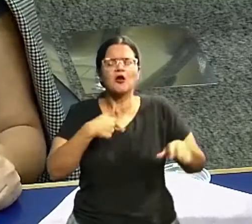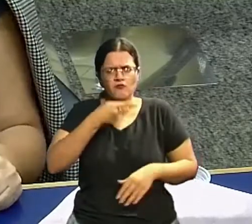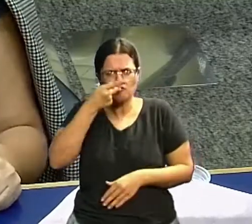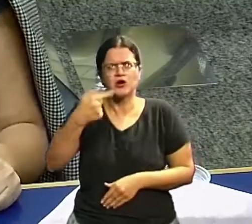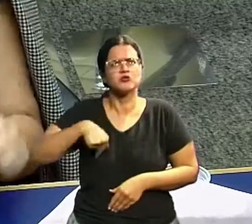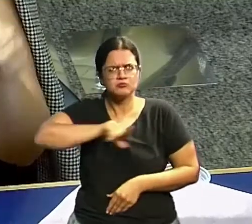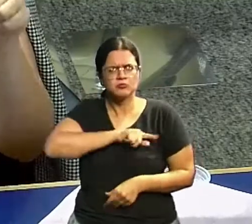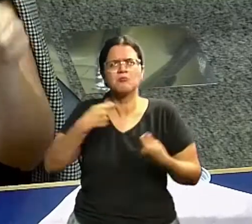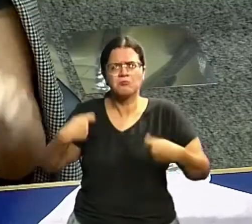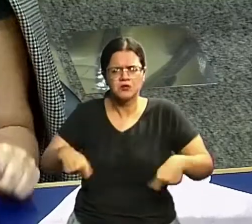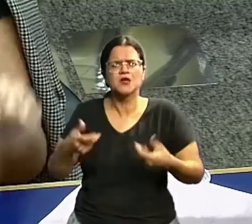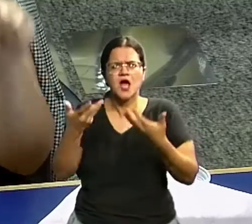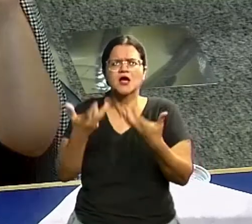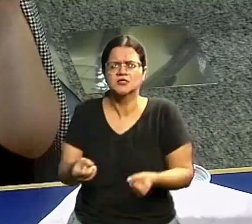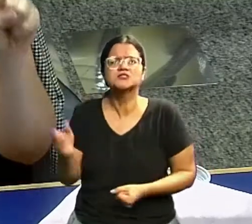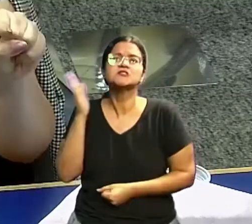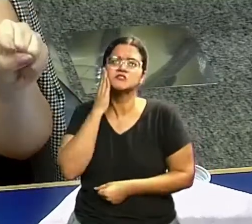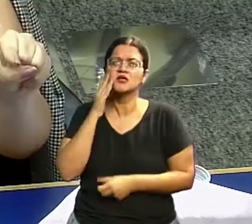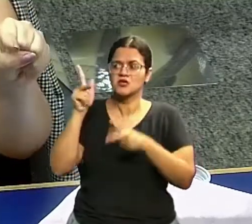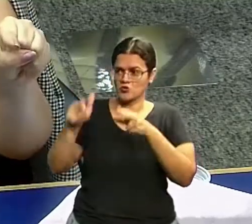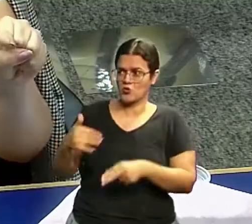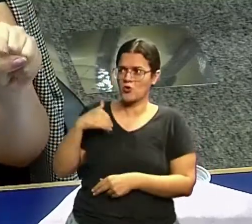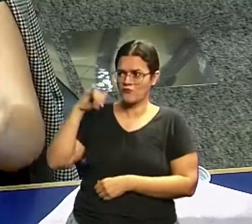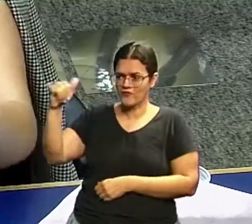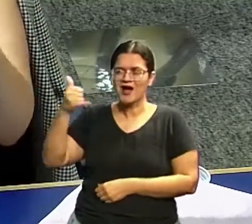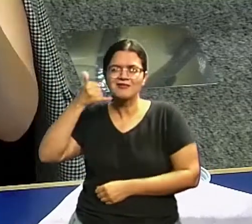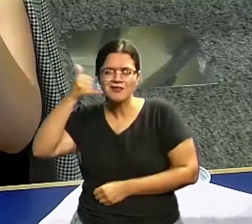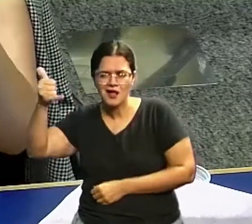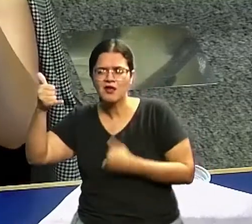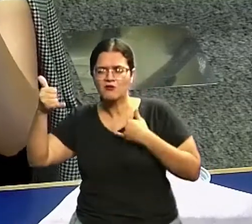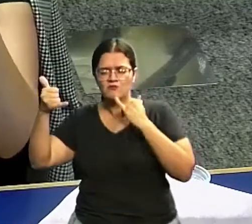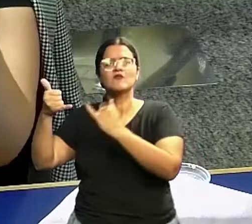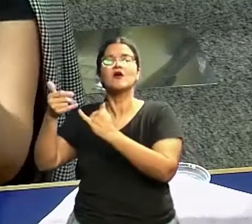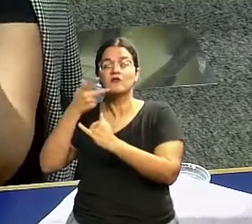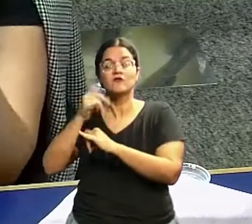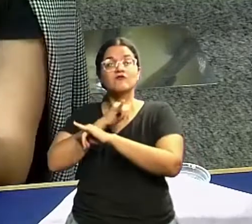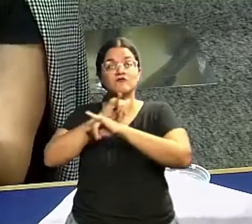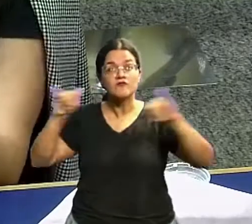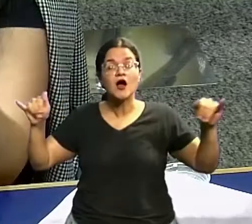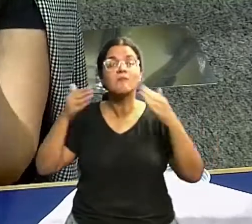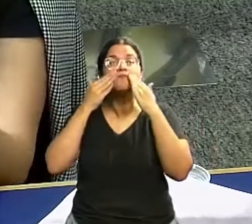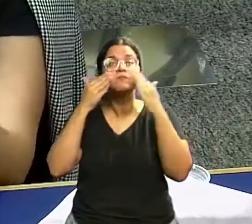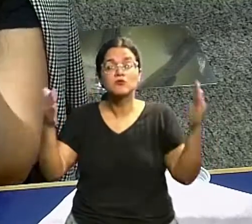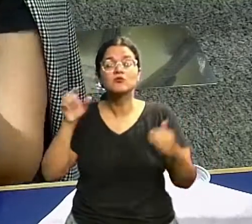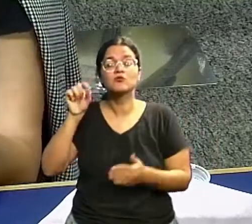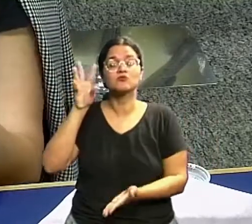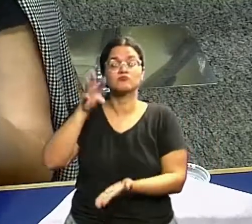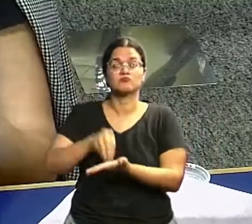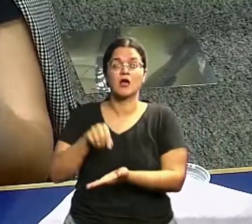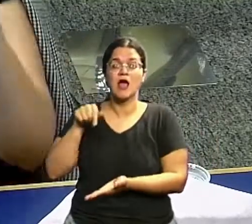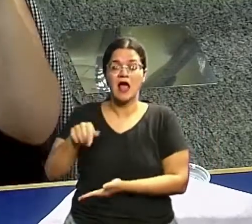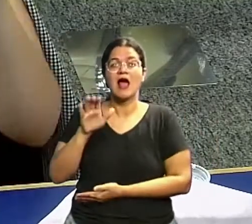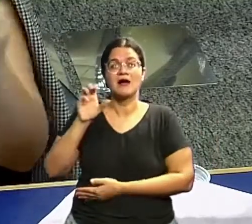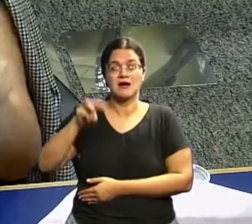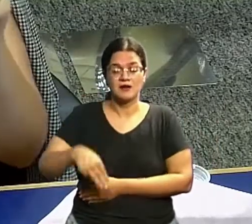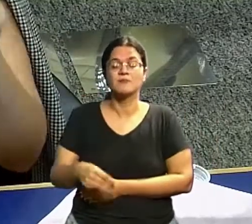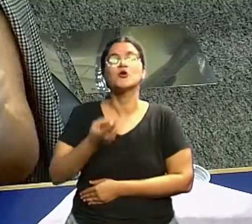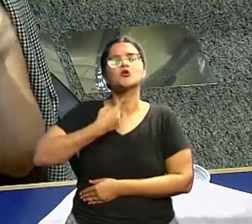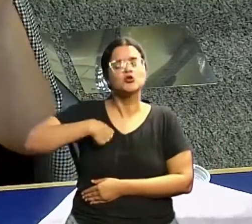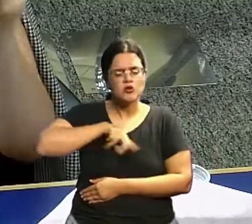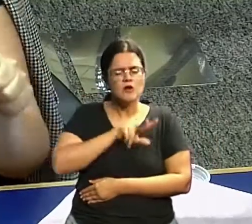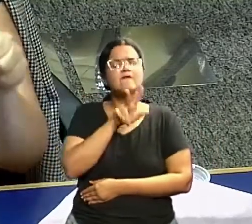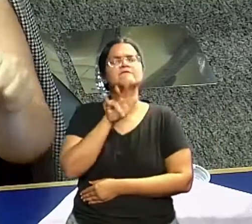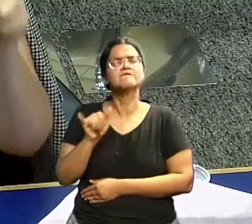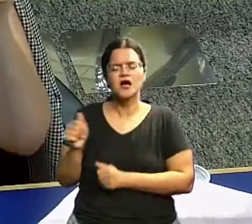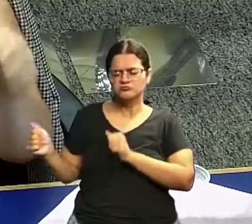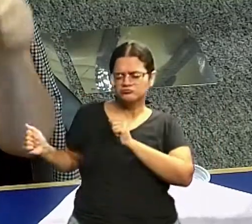gente espera. E saiba que, assim como eu te falei no telefone, eu quero deixar registrado nos anais dessa casa. Nós